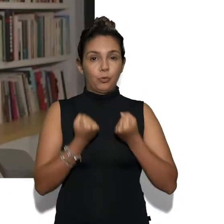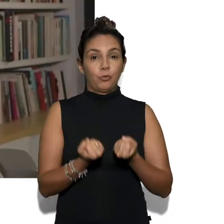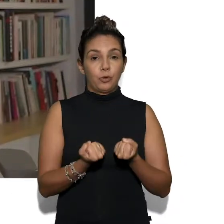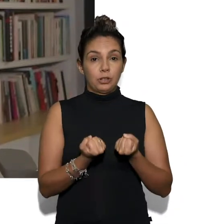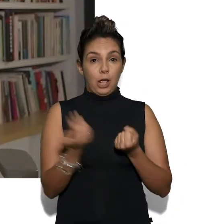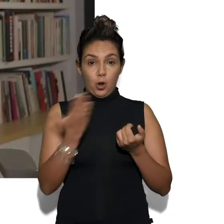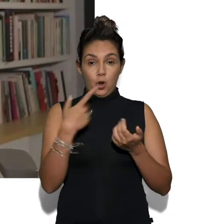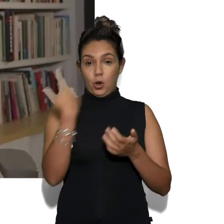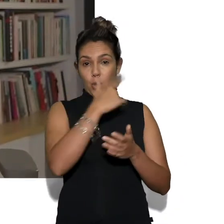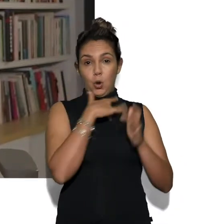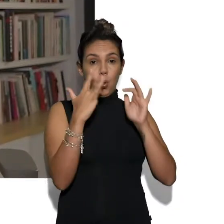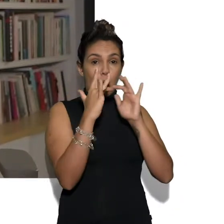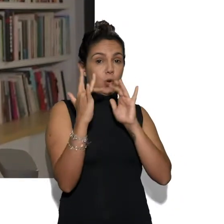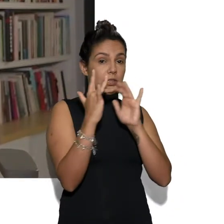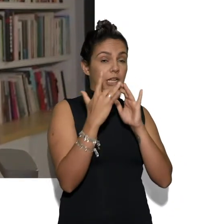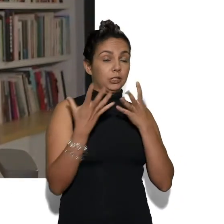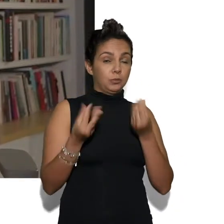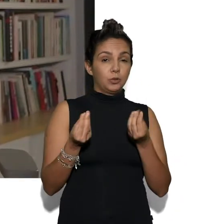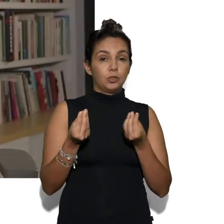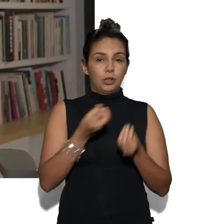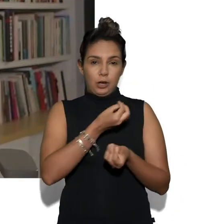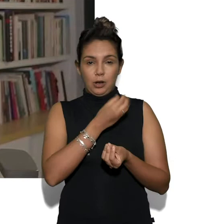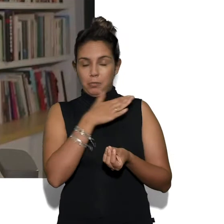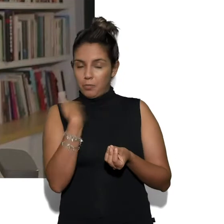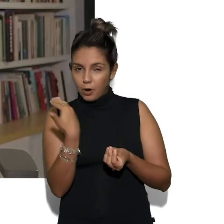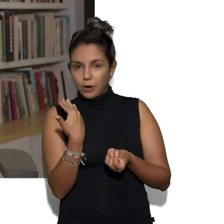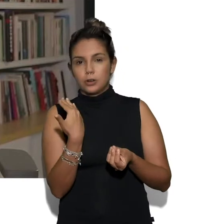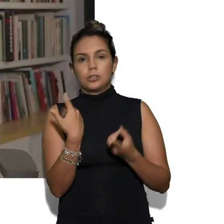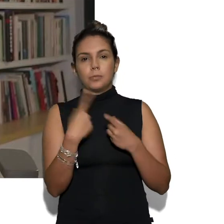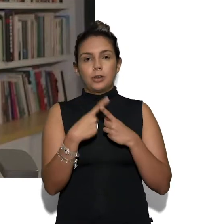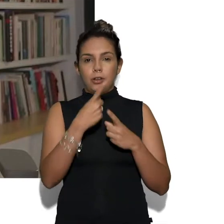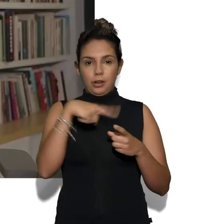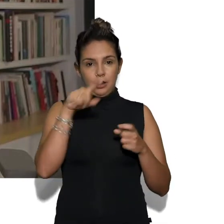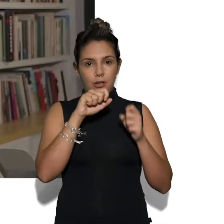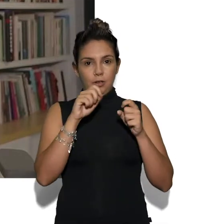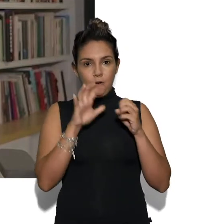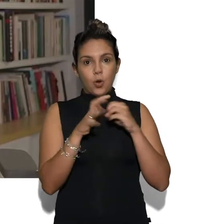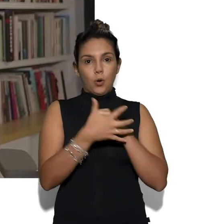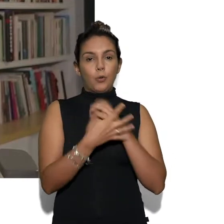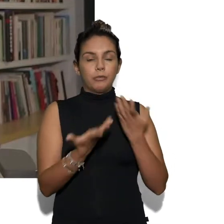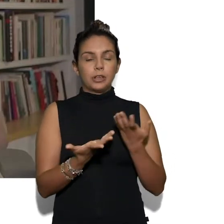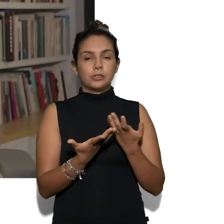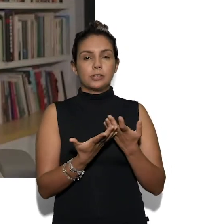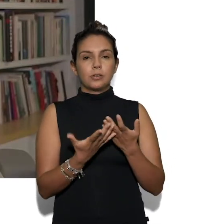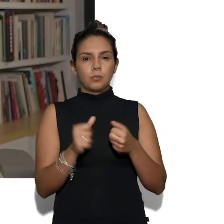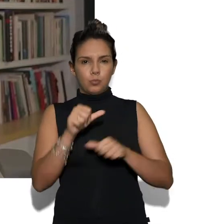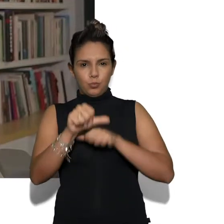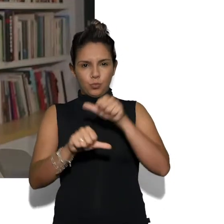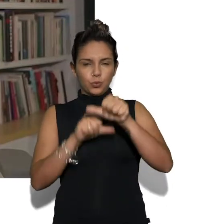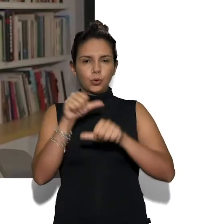forçados a ter com a morte provocados pela pandemia, mudou